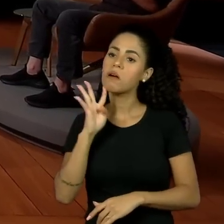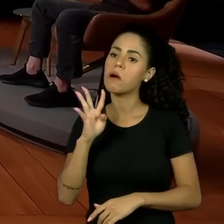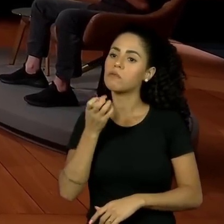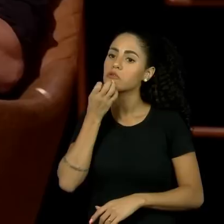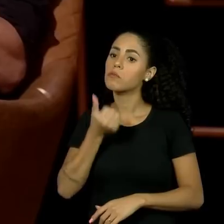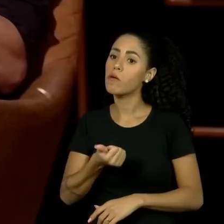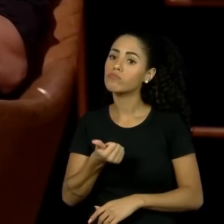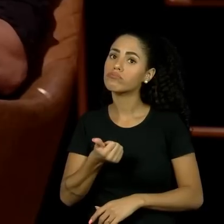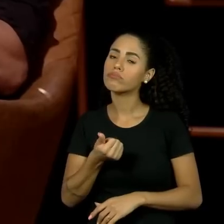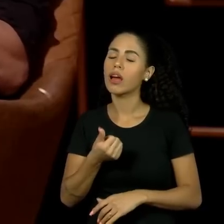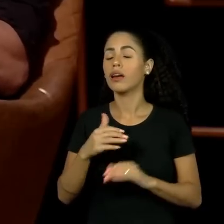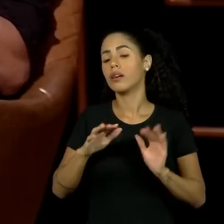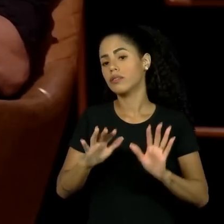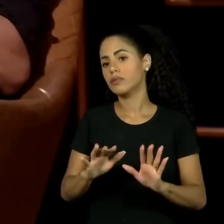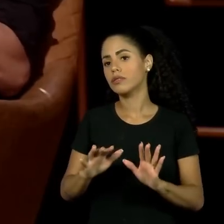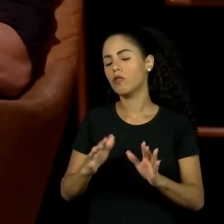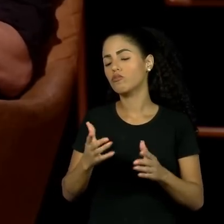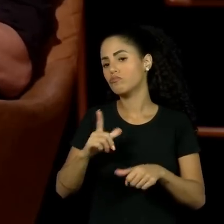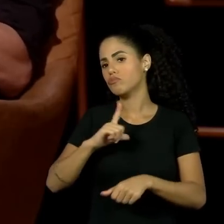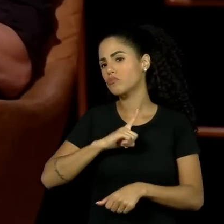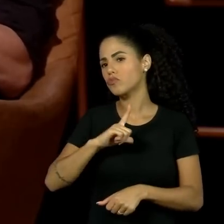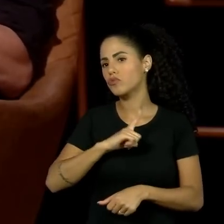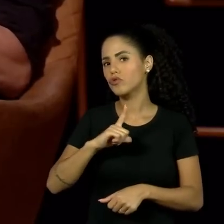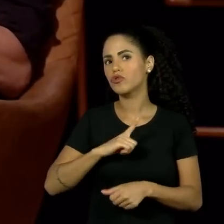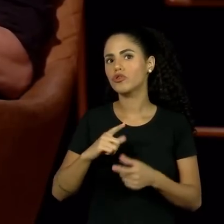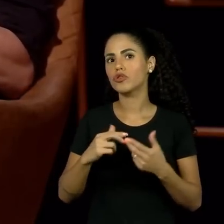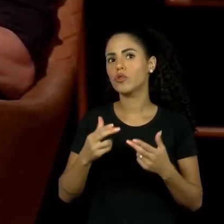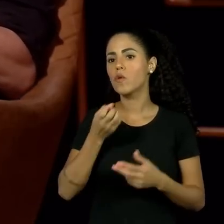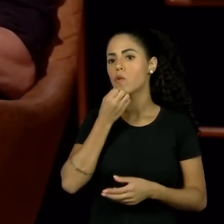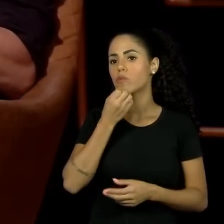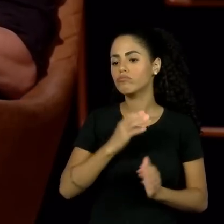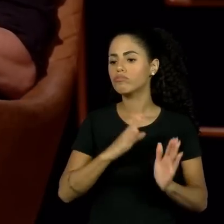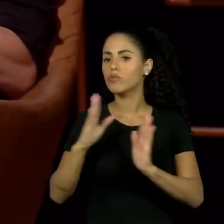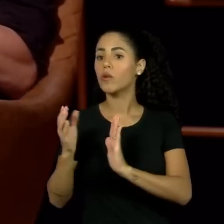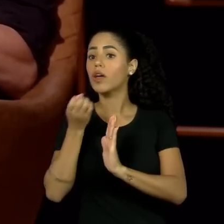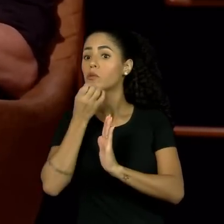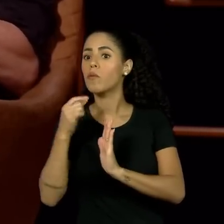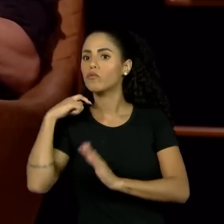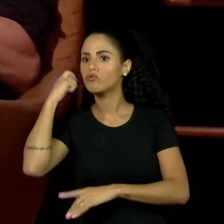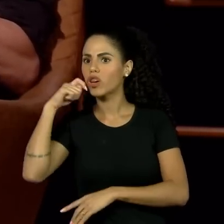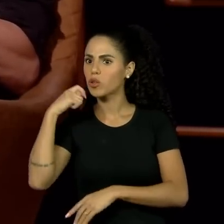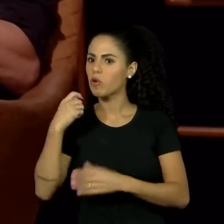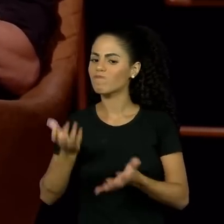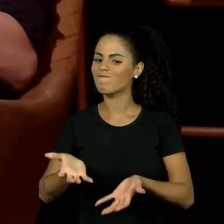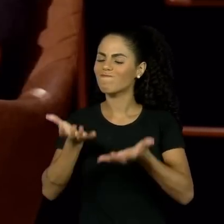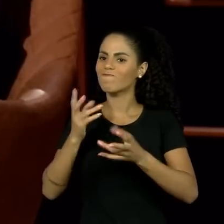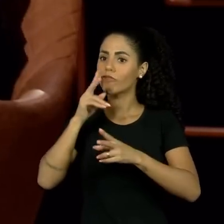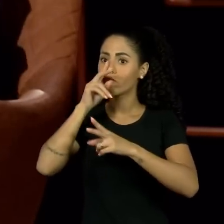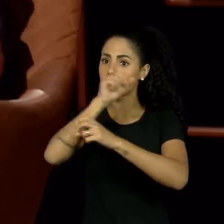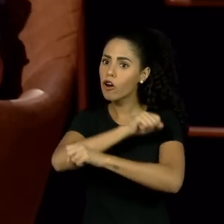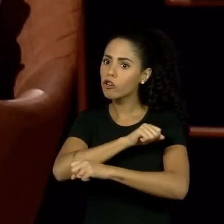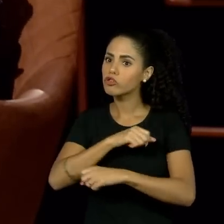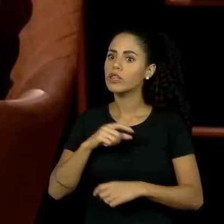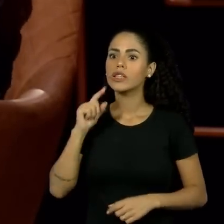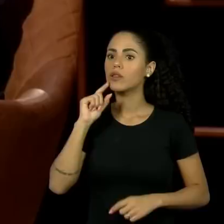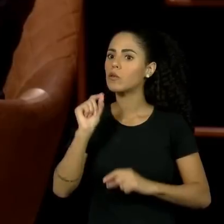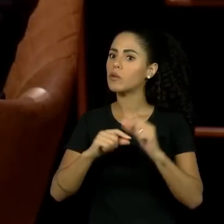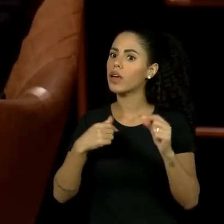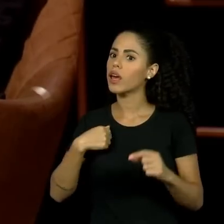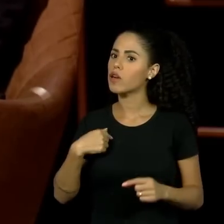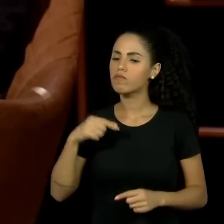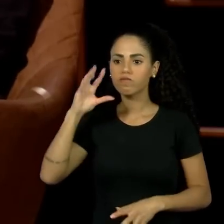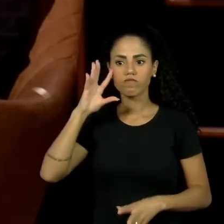e tinha o lado de ator forte. Então, eu pegava muito